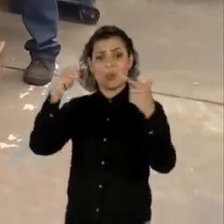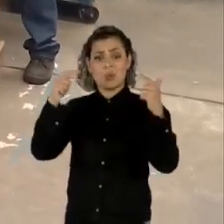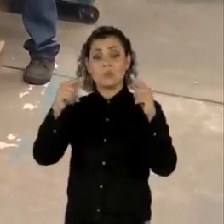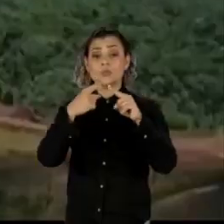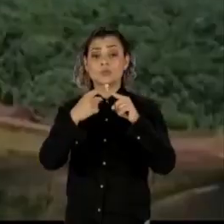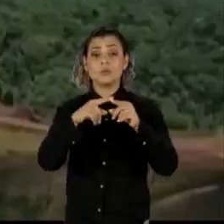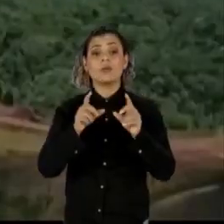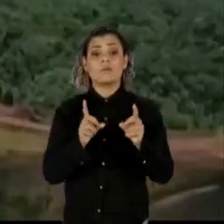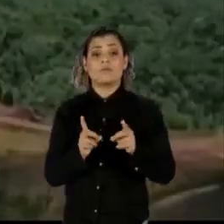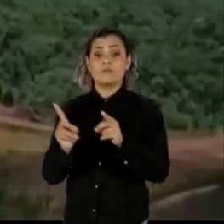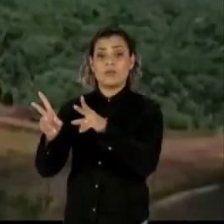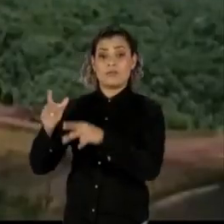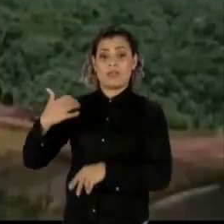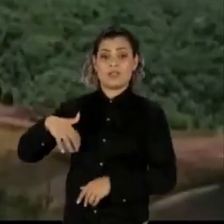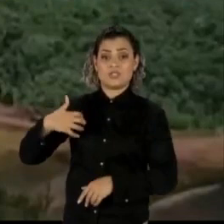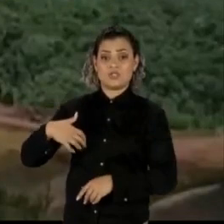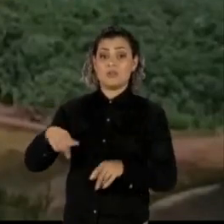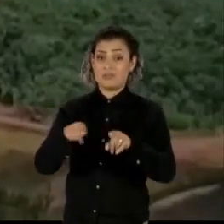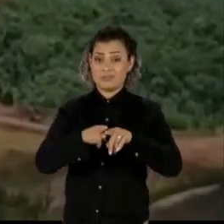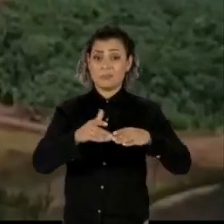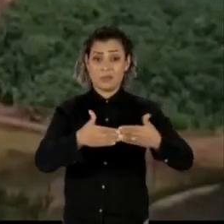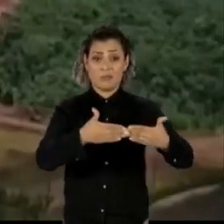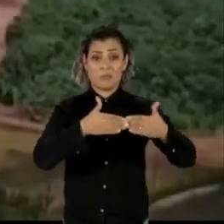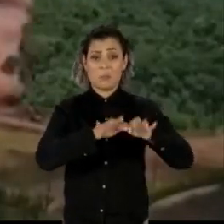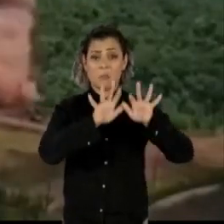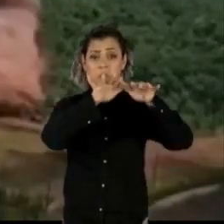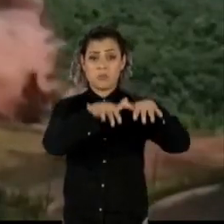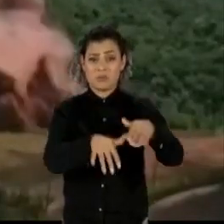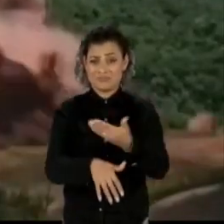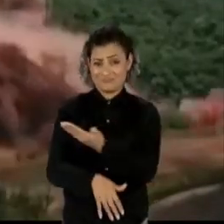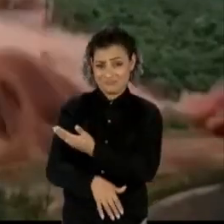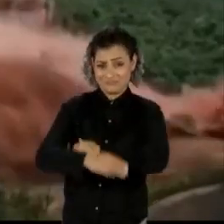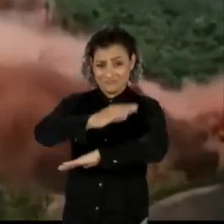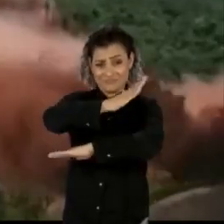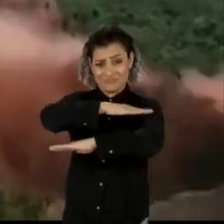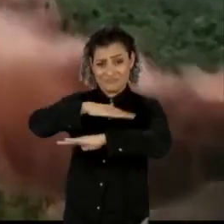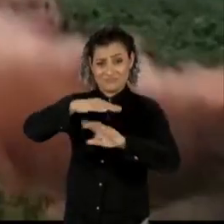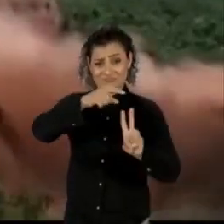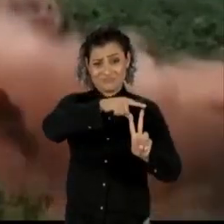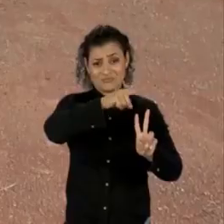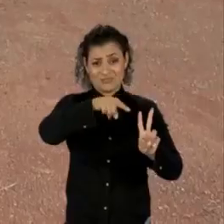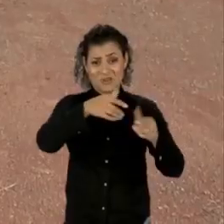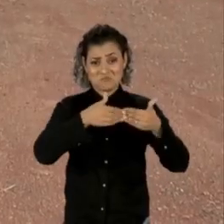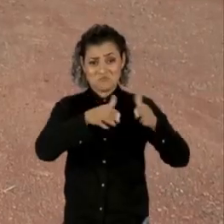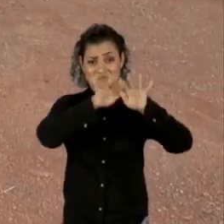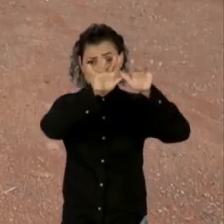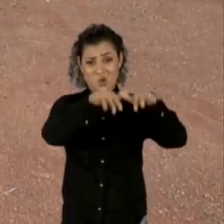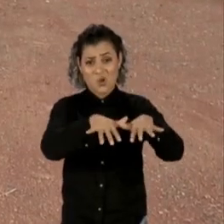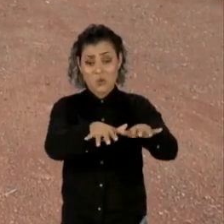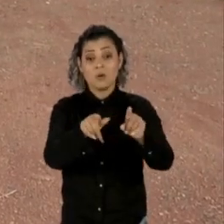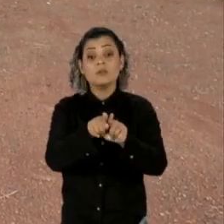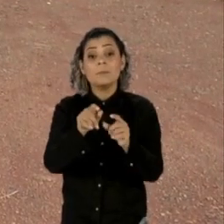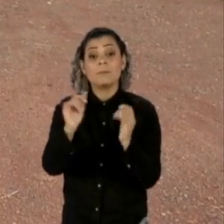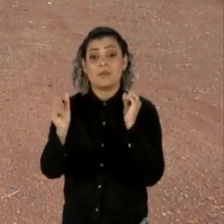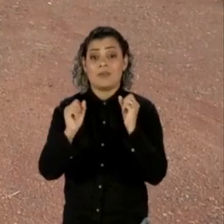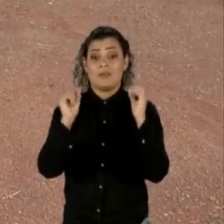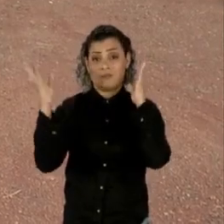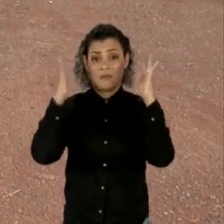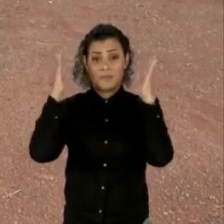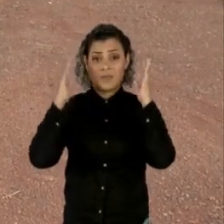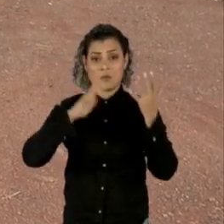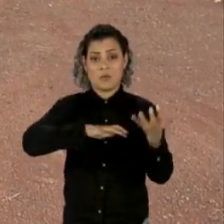argentina também pesaram a tragédia do rompimento da barragem da vale em brumadinho e a greve dos caminhoneiros